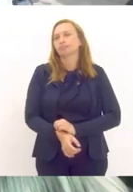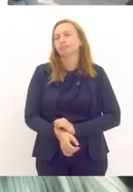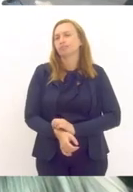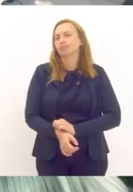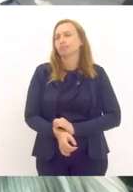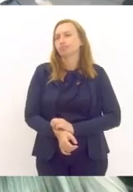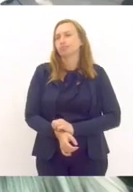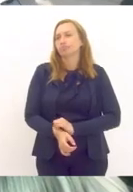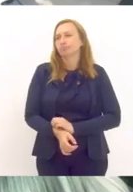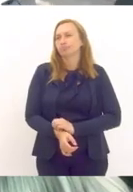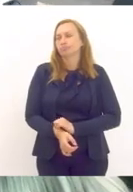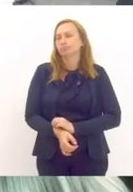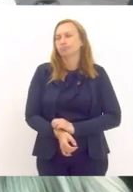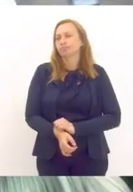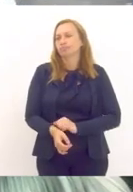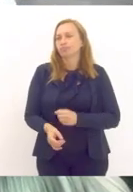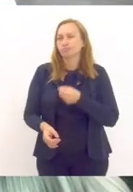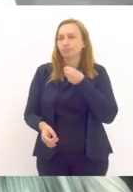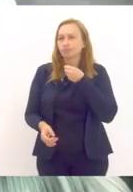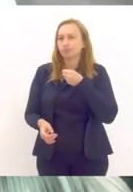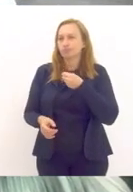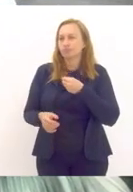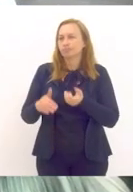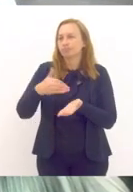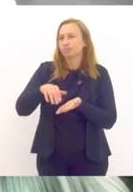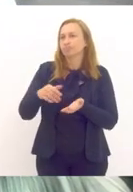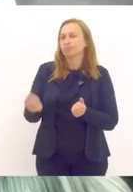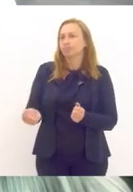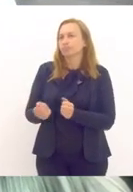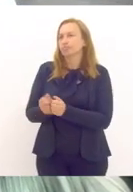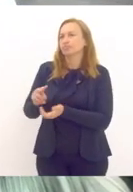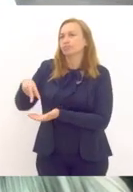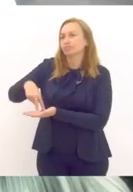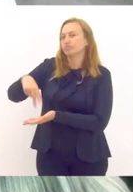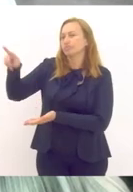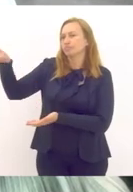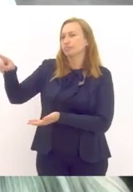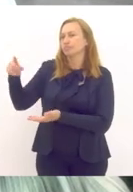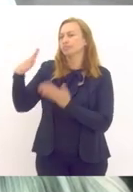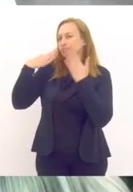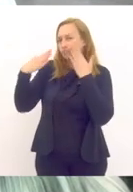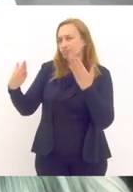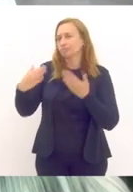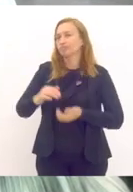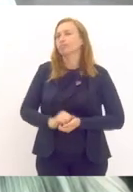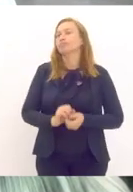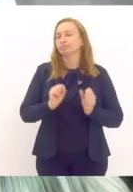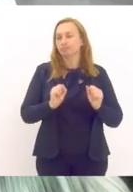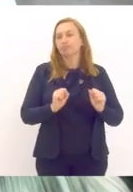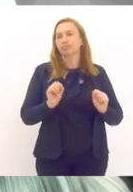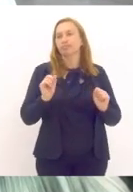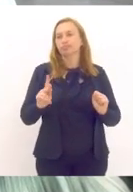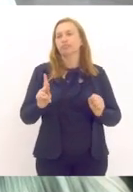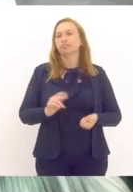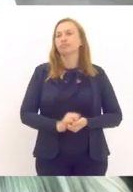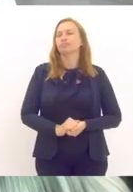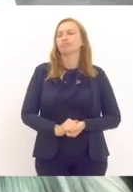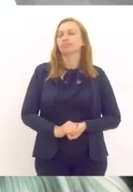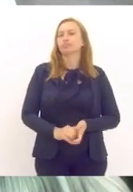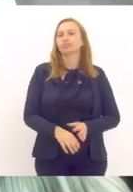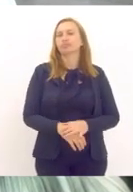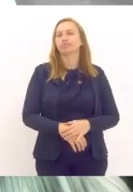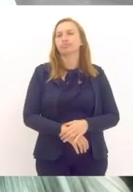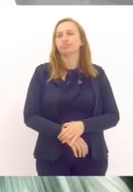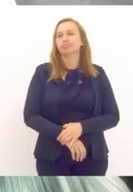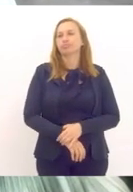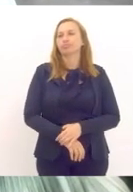secretário ficar em pé? Ou pode puxar aqui para frente, secretário. Pode? Pode pegar daquele da ponta ali, ó. Ah, maravilha. A melhor forma que você